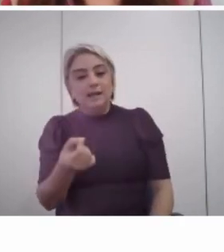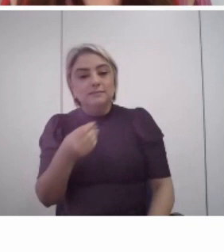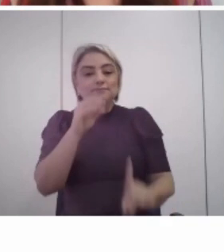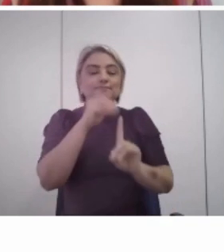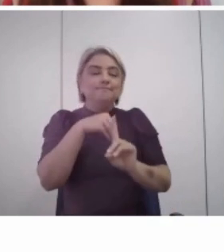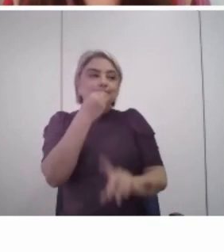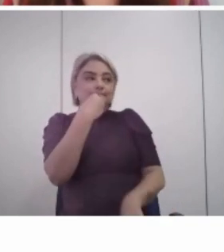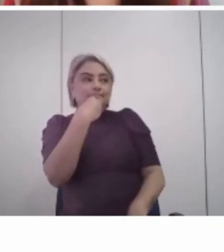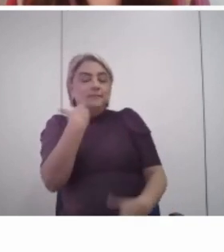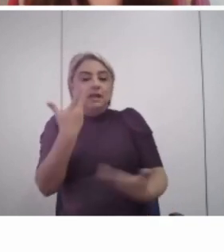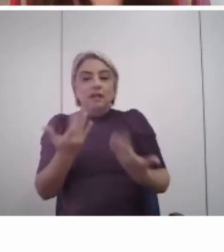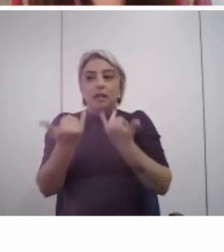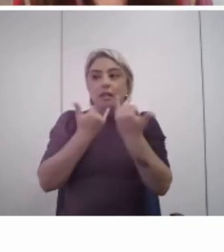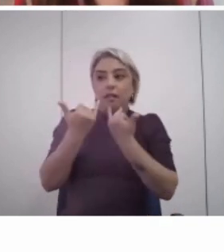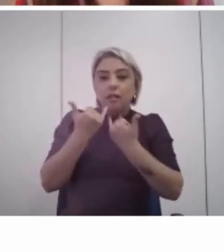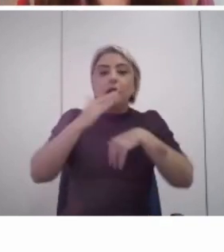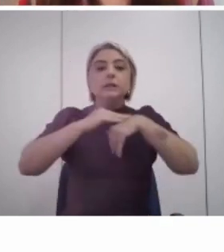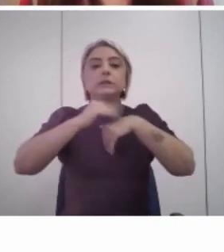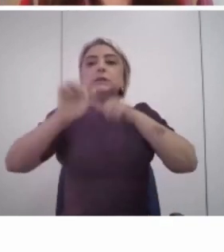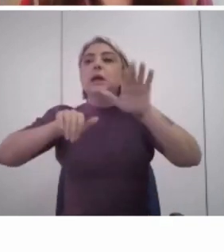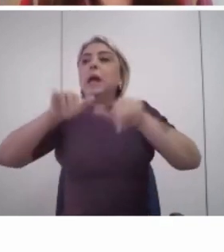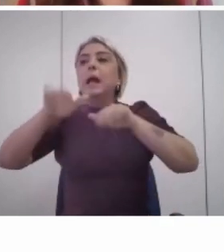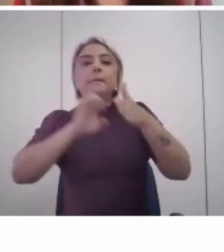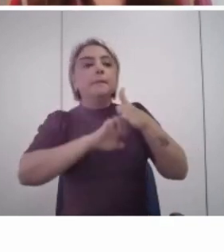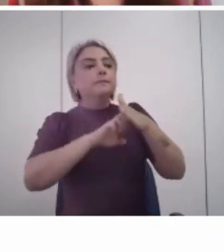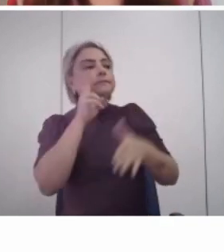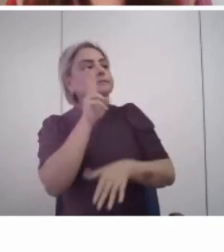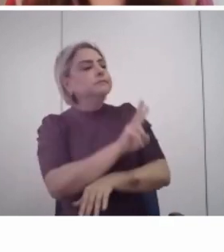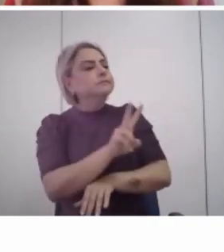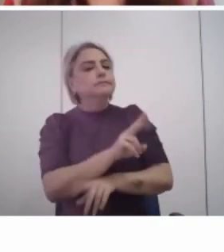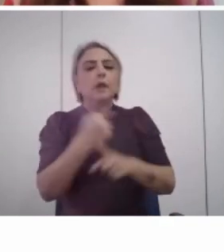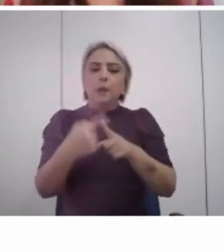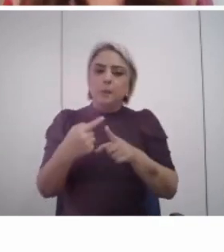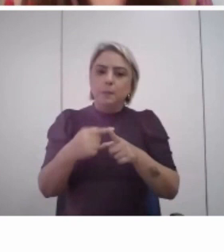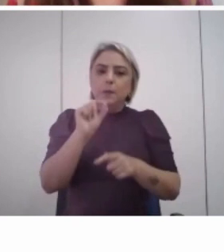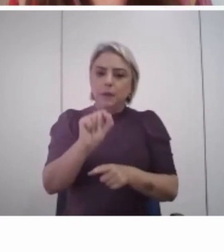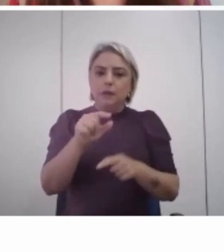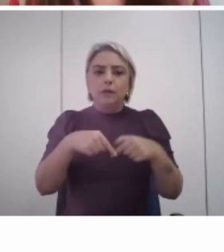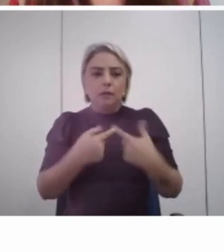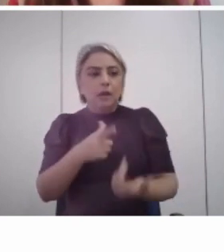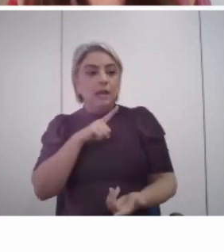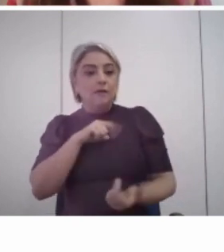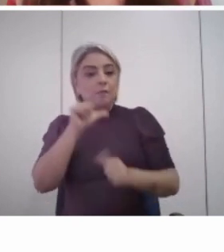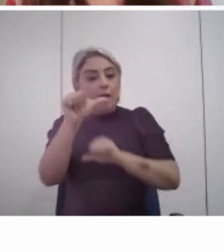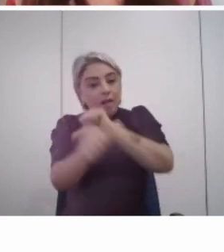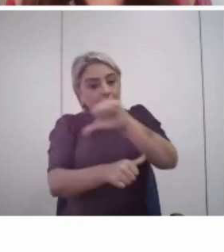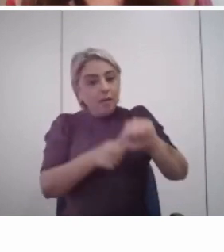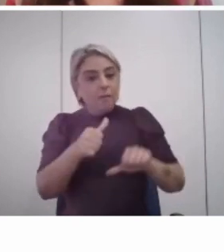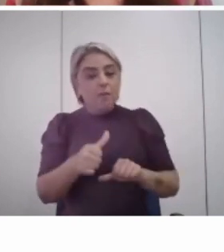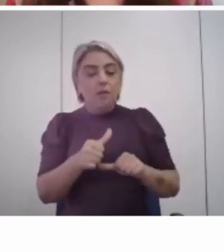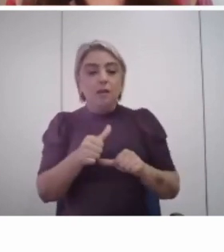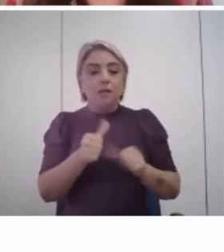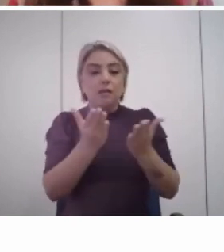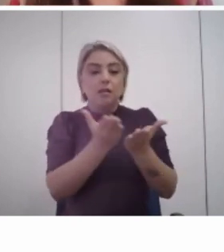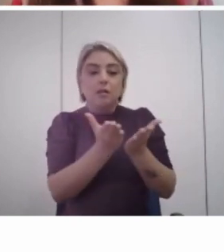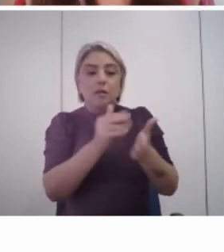de informação nos faz ter que convocar todas as empresas para fiscalização. Por causa disso, houve uma alteração no manual de orientações